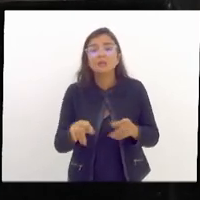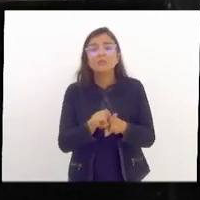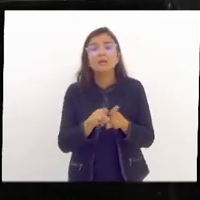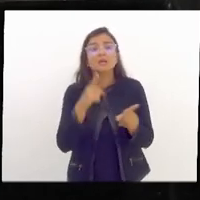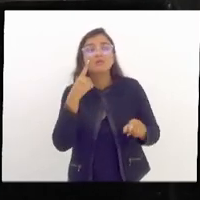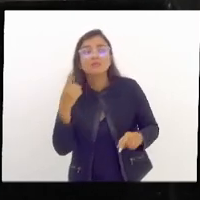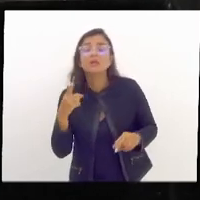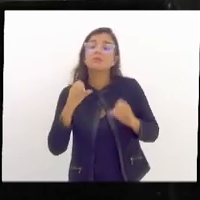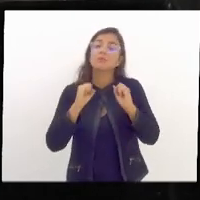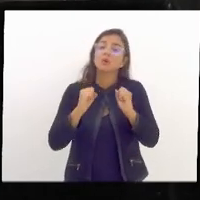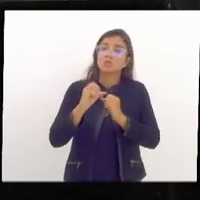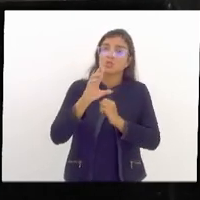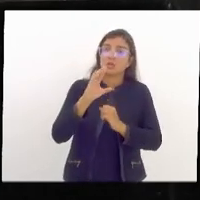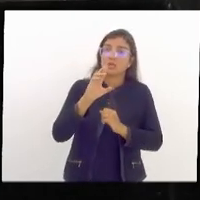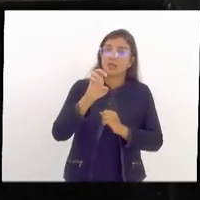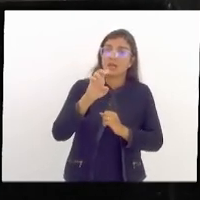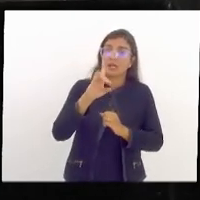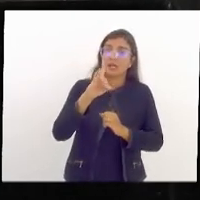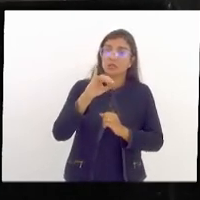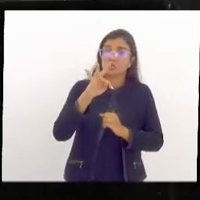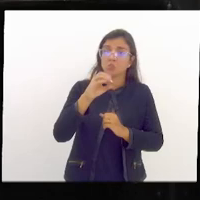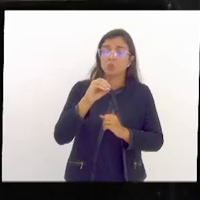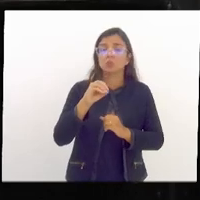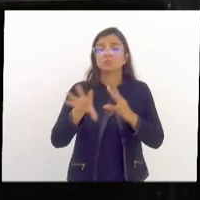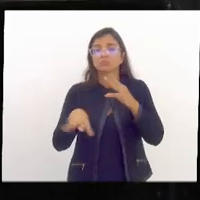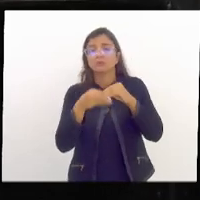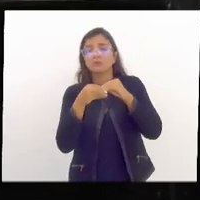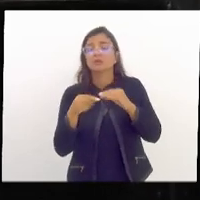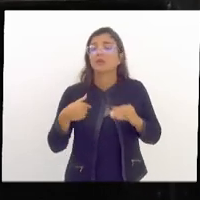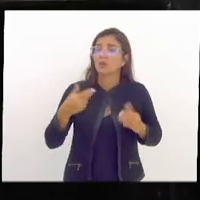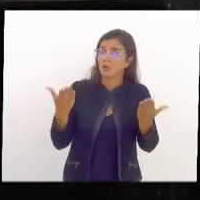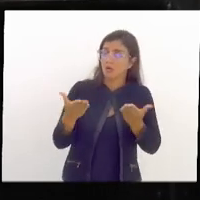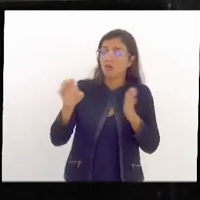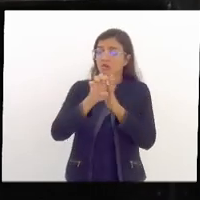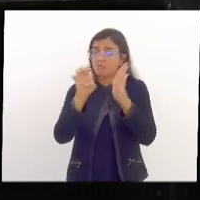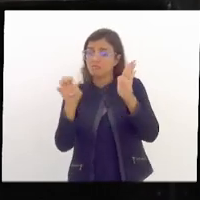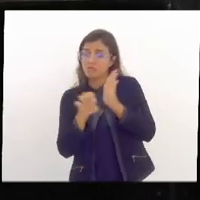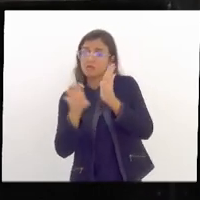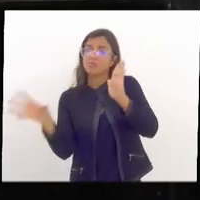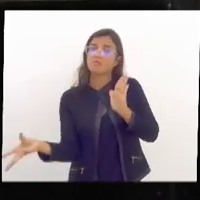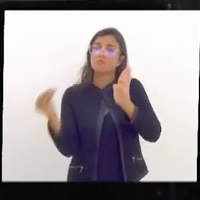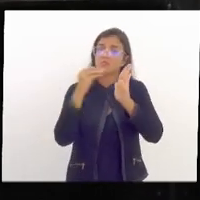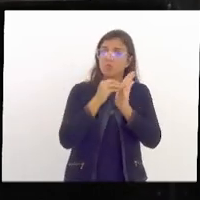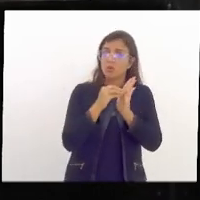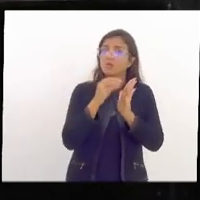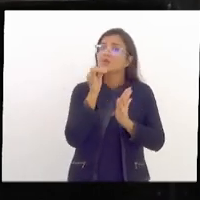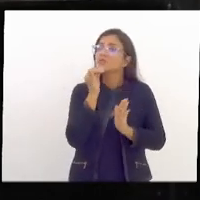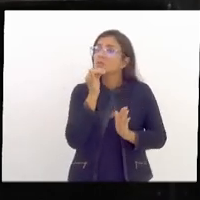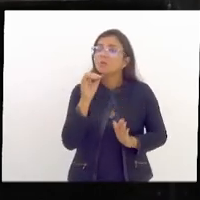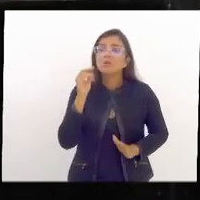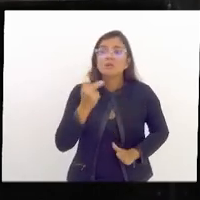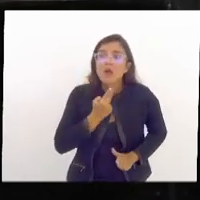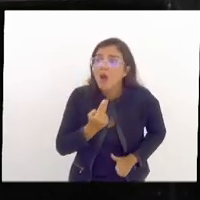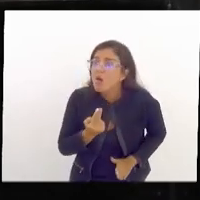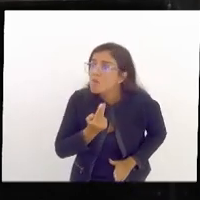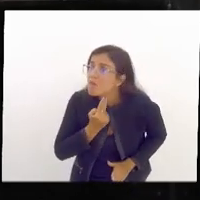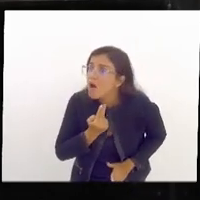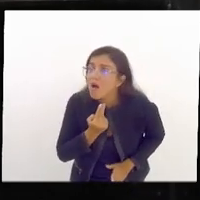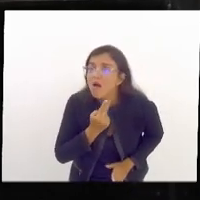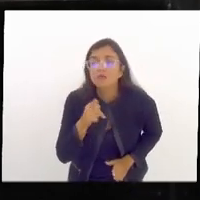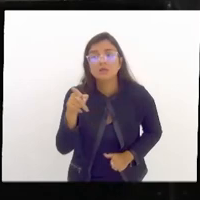crédito suplementar, faço aqui uma emenda para que, em hipótese nenhuma, o